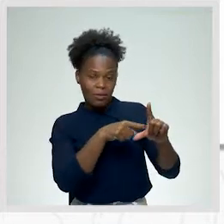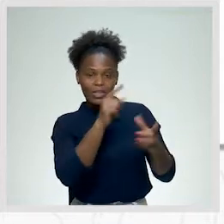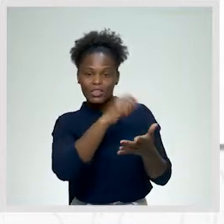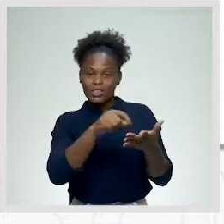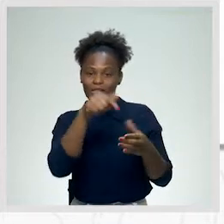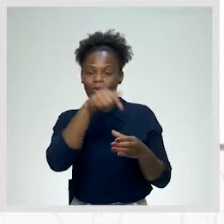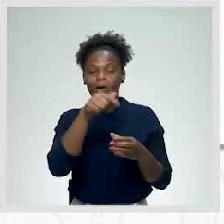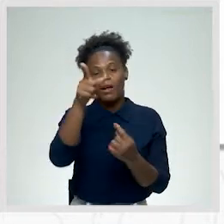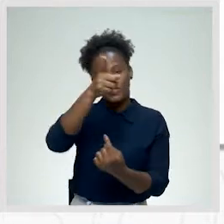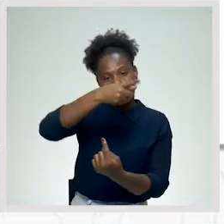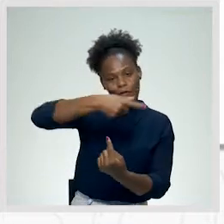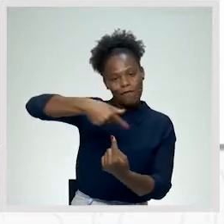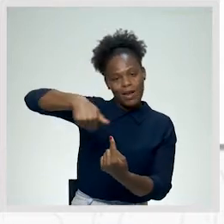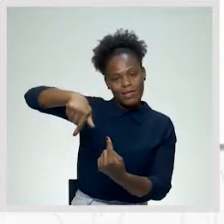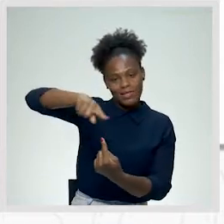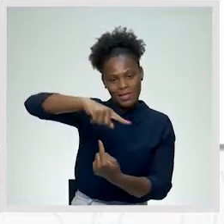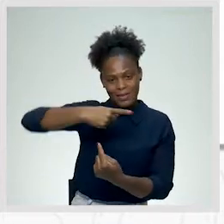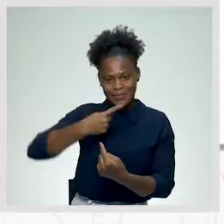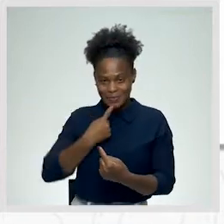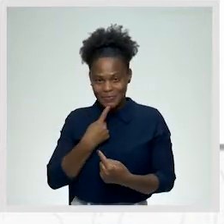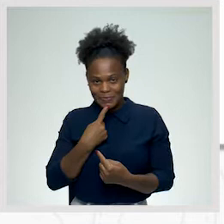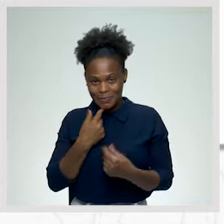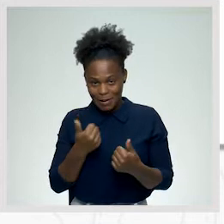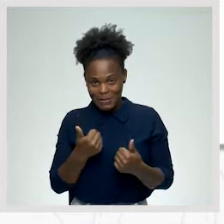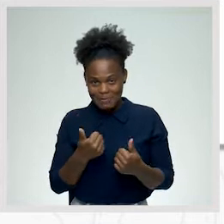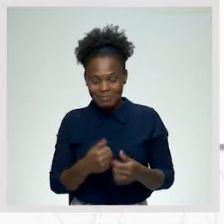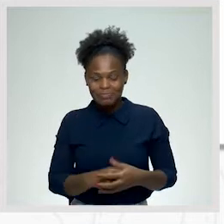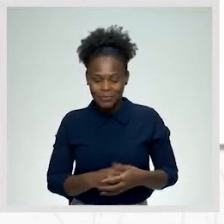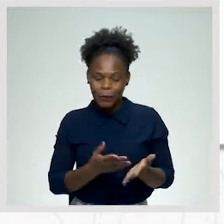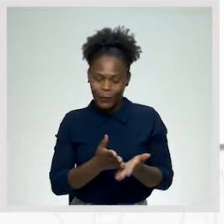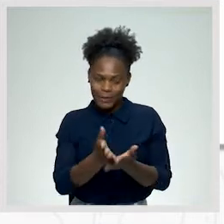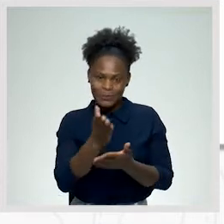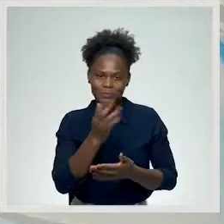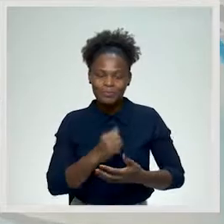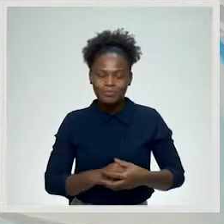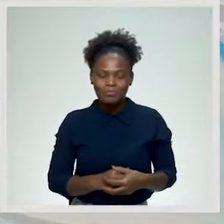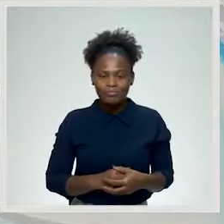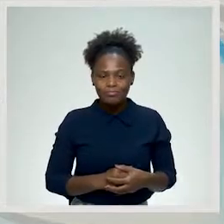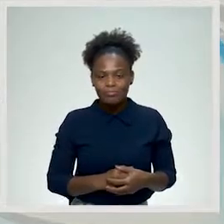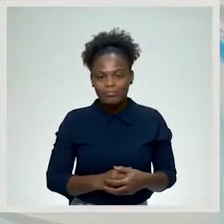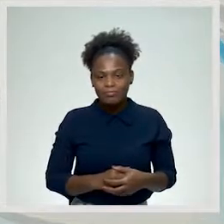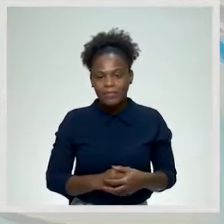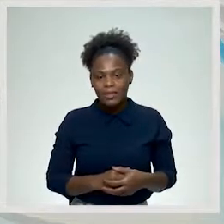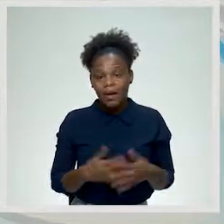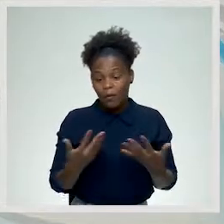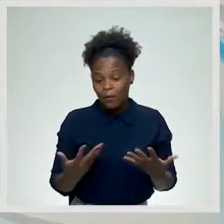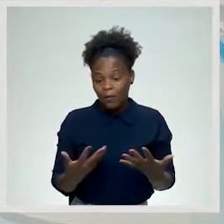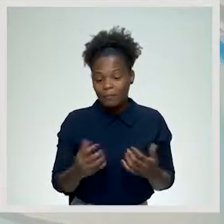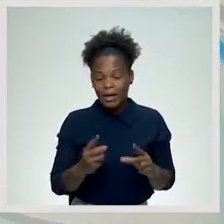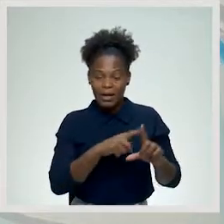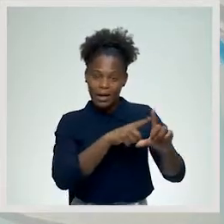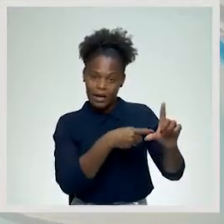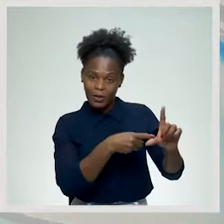numa circunferência. Muito bem? Entendido? Continuemos. Ora,